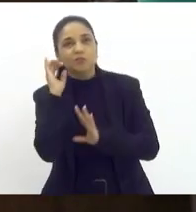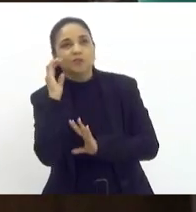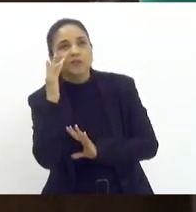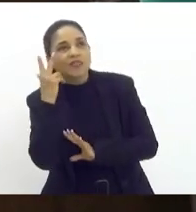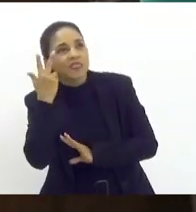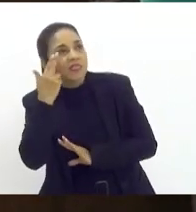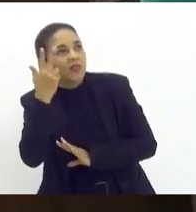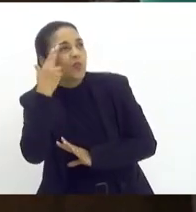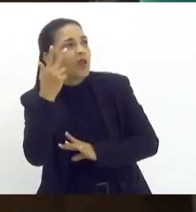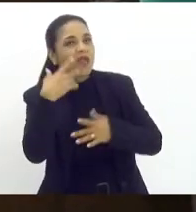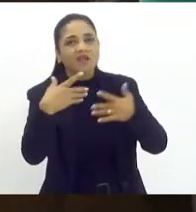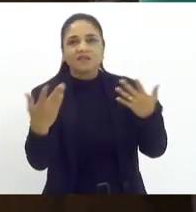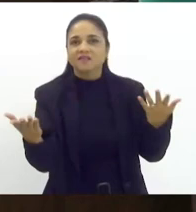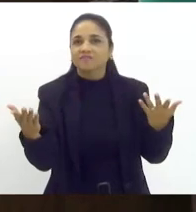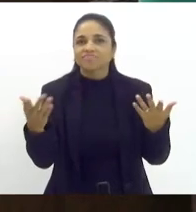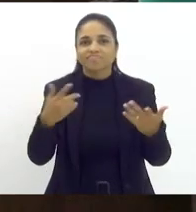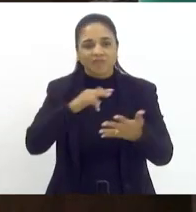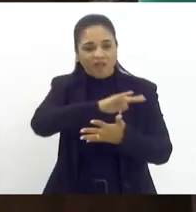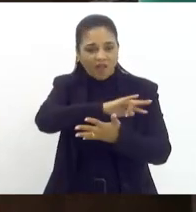enfim